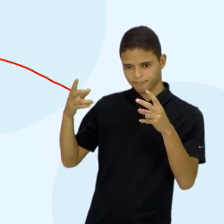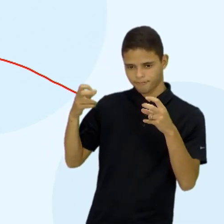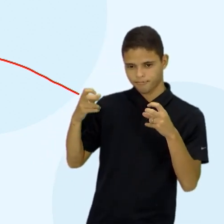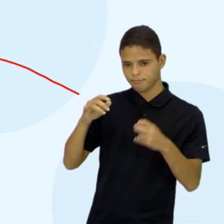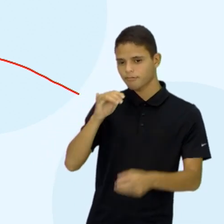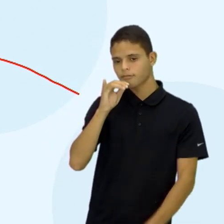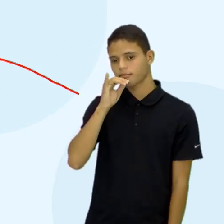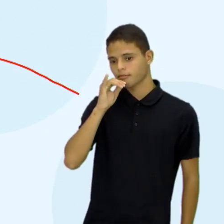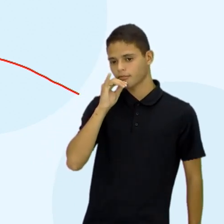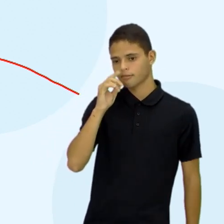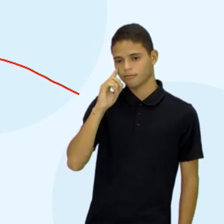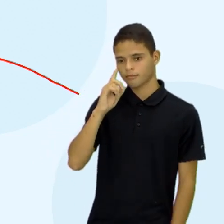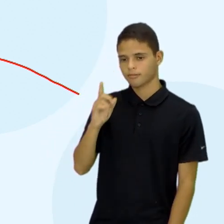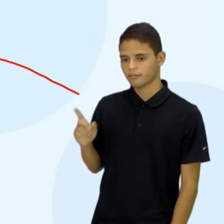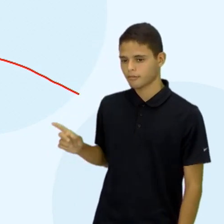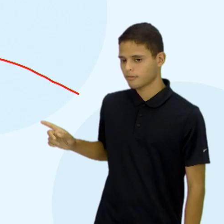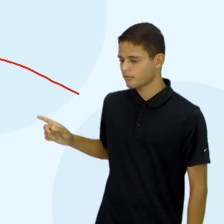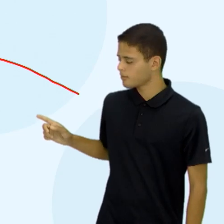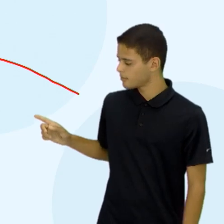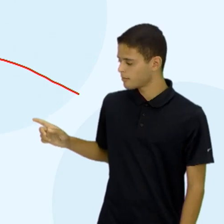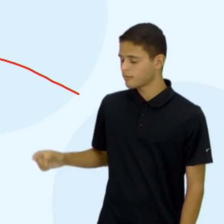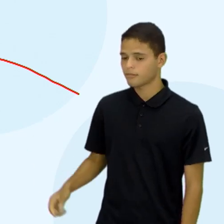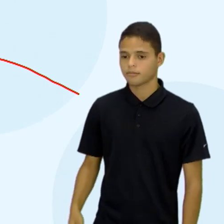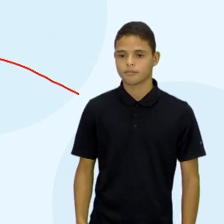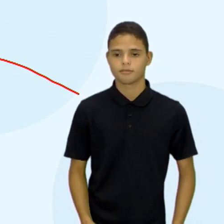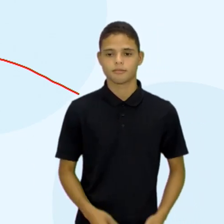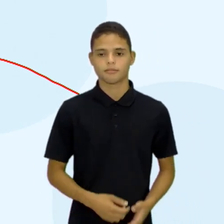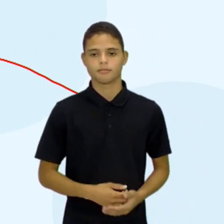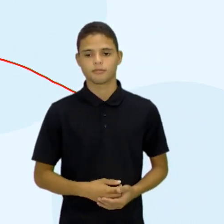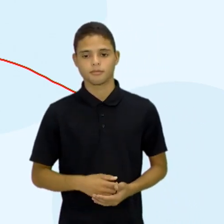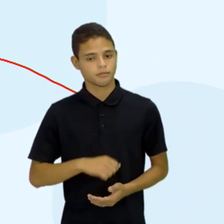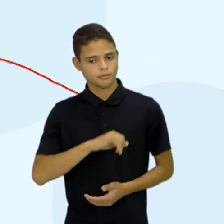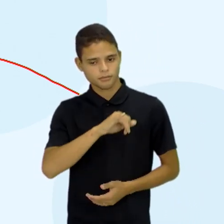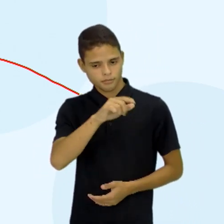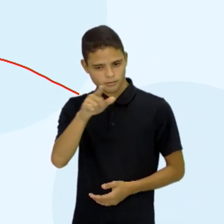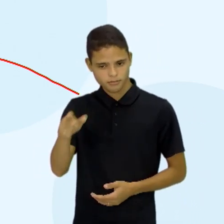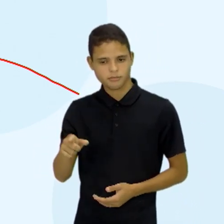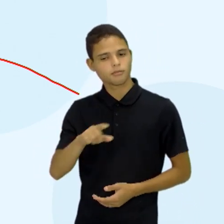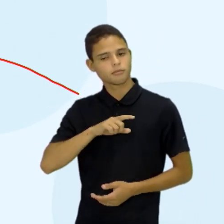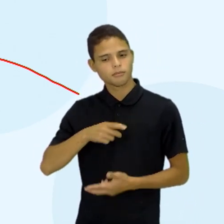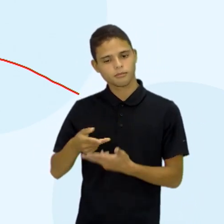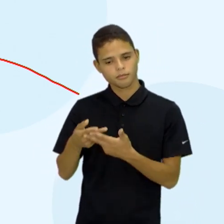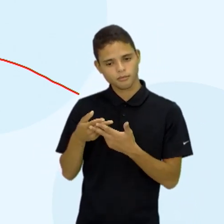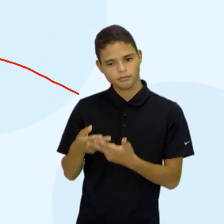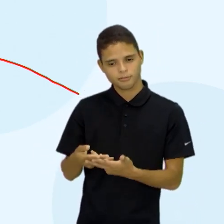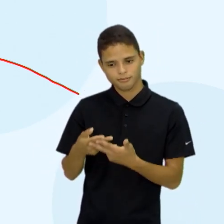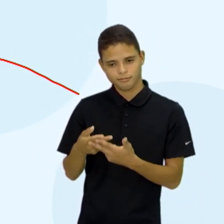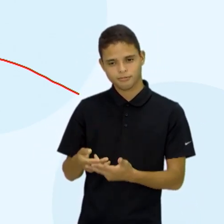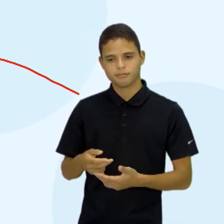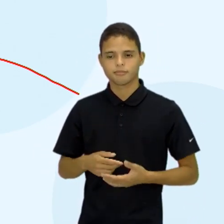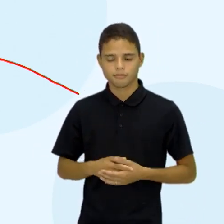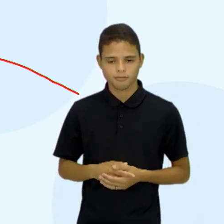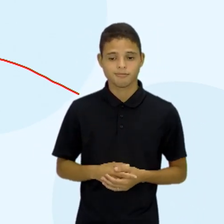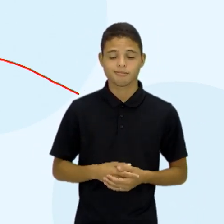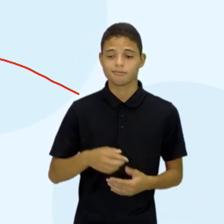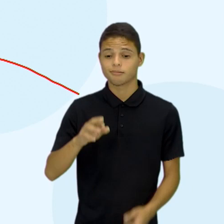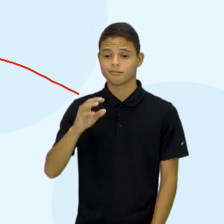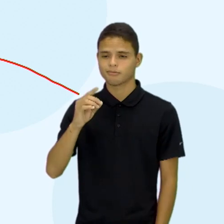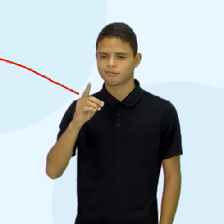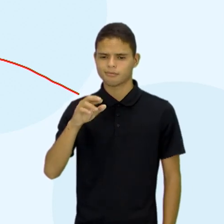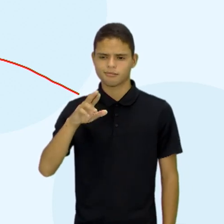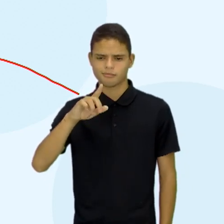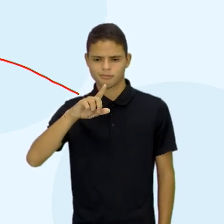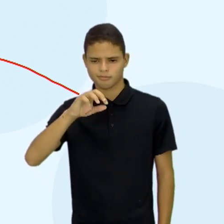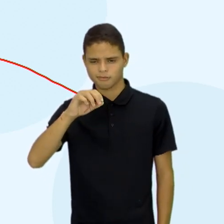aqui ó né E você for um cara paciente eu acho que você for um cara paciente Rodrigo é um cara paciente você